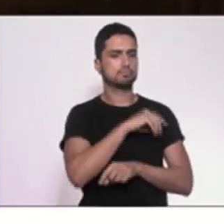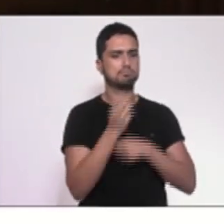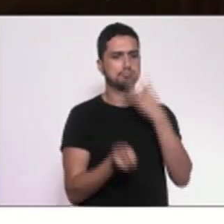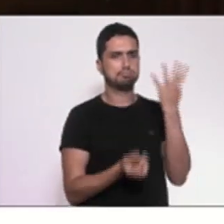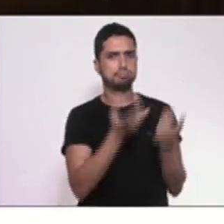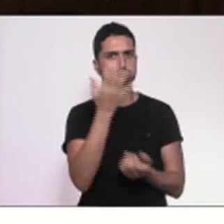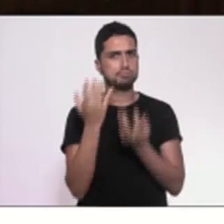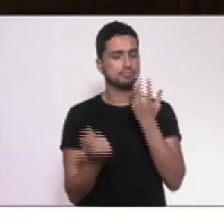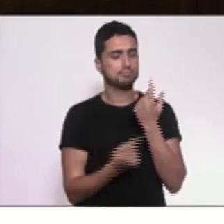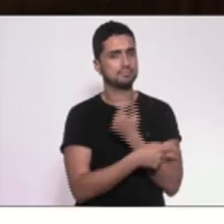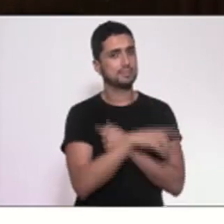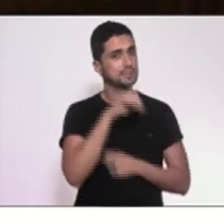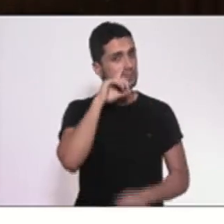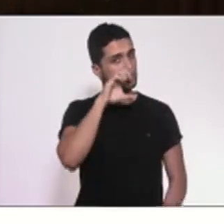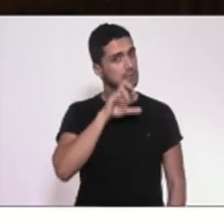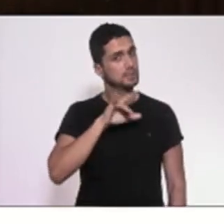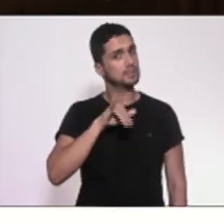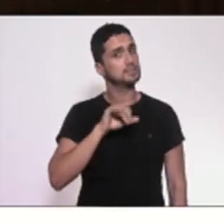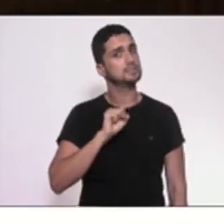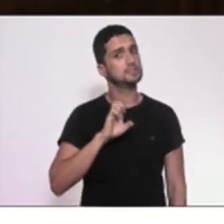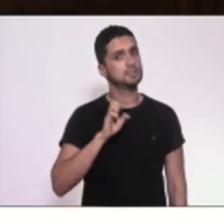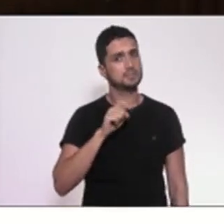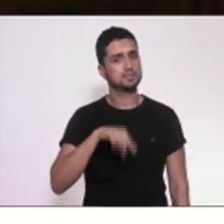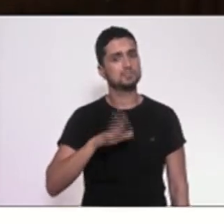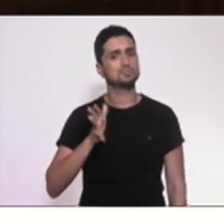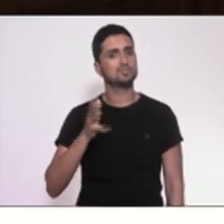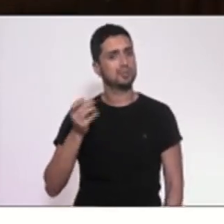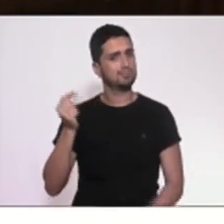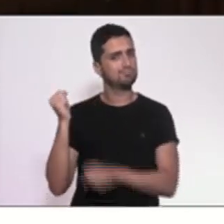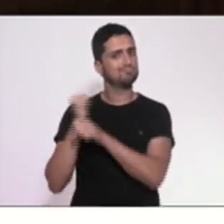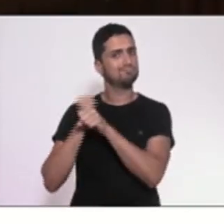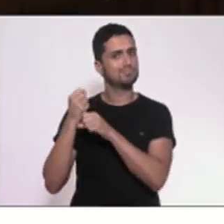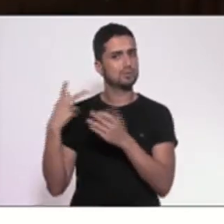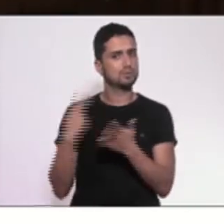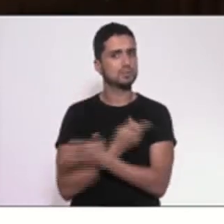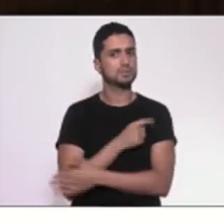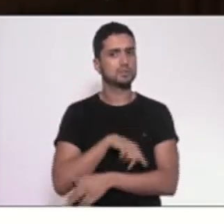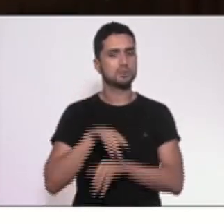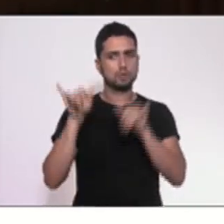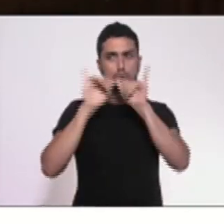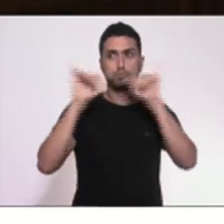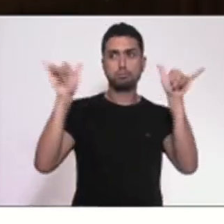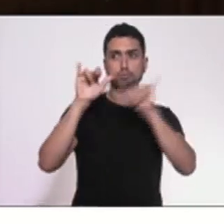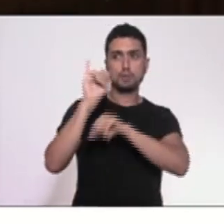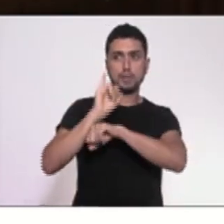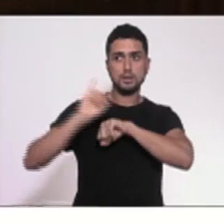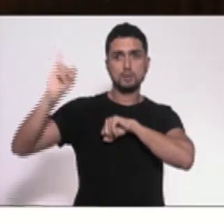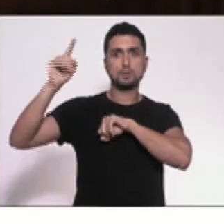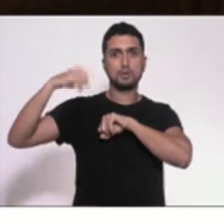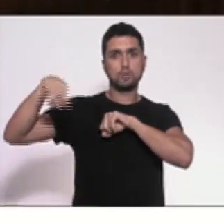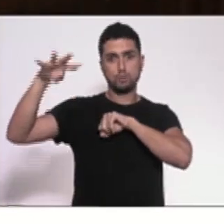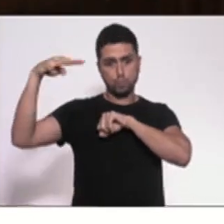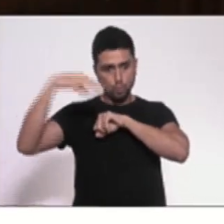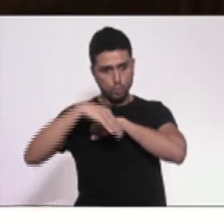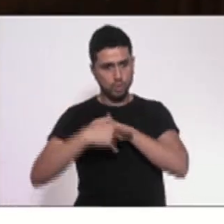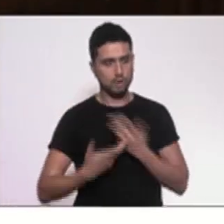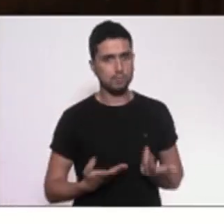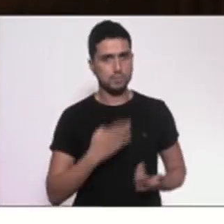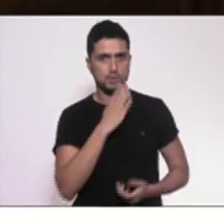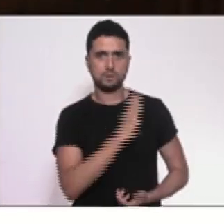últimas décadas, com graves repercussões internacionais. Então, é nesse sentido que eu quero